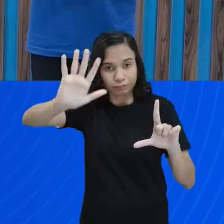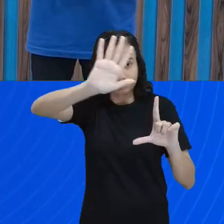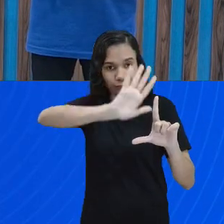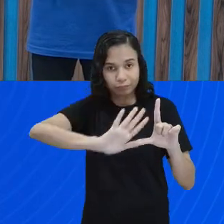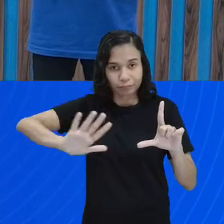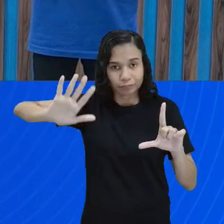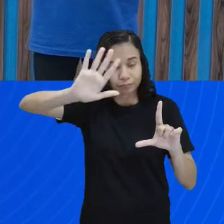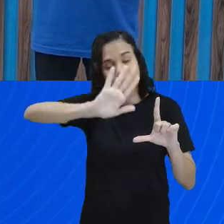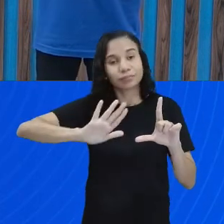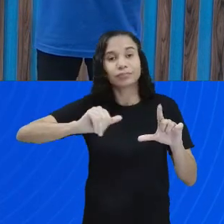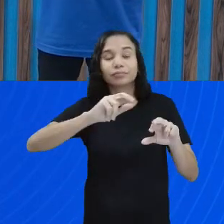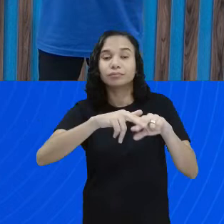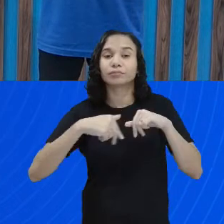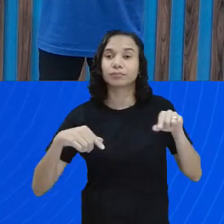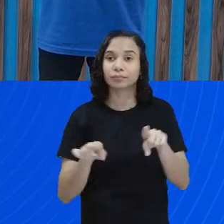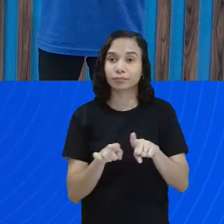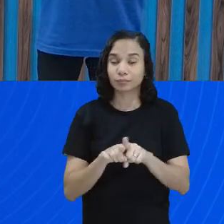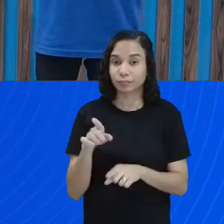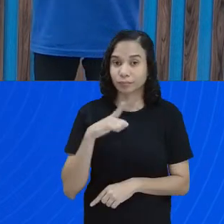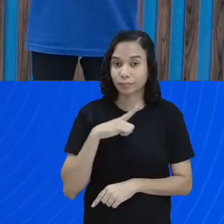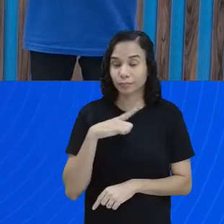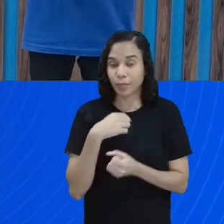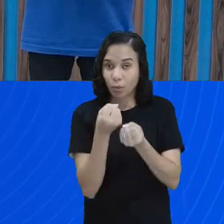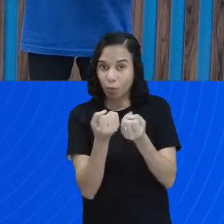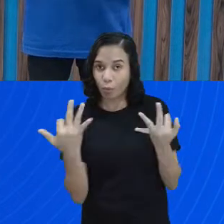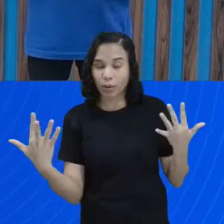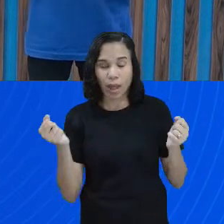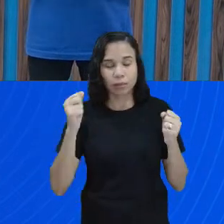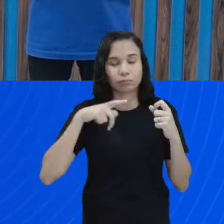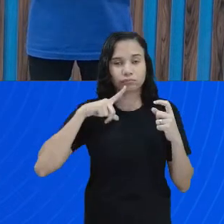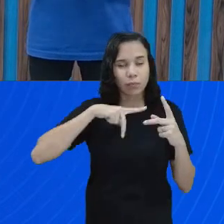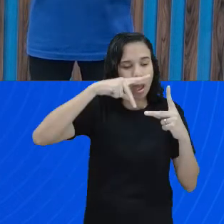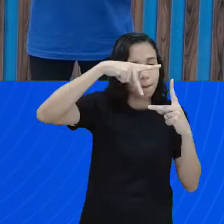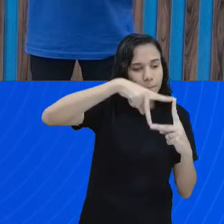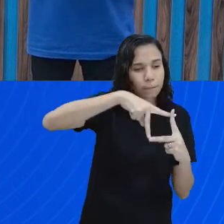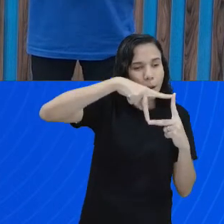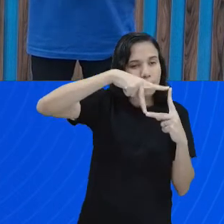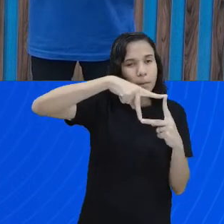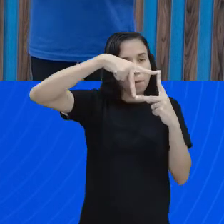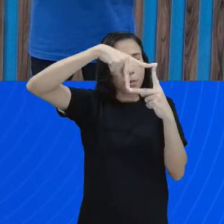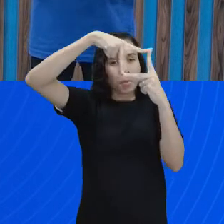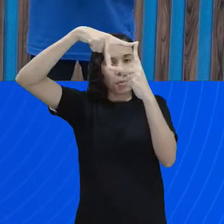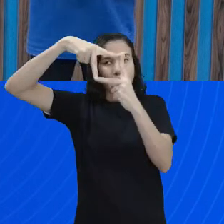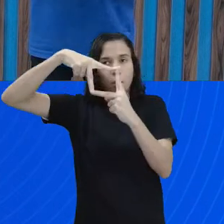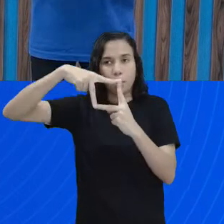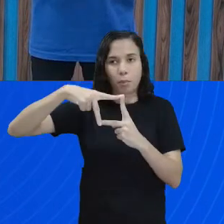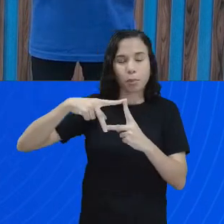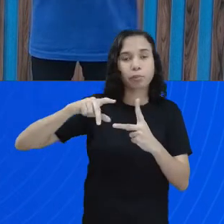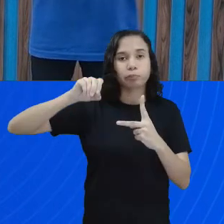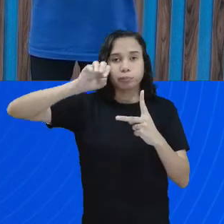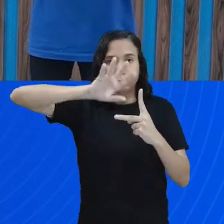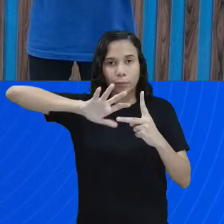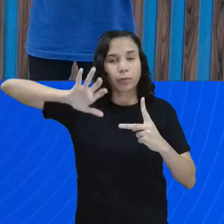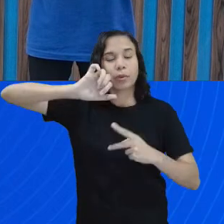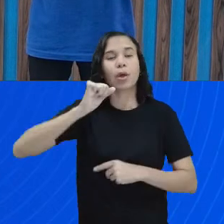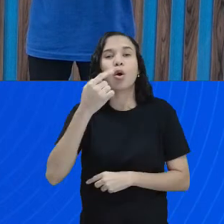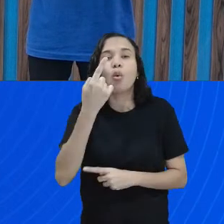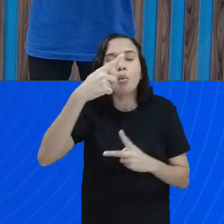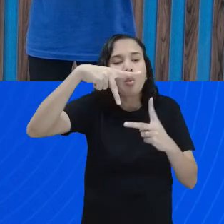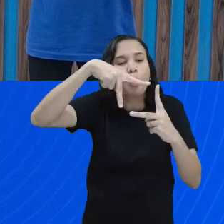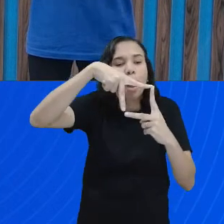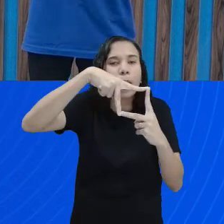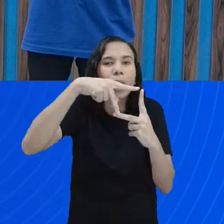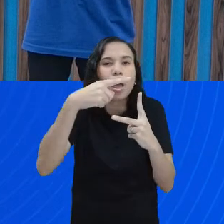si, tá bom? Eu tenho aí a quantidade de quadradinhos que vai ter o espaço em si, que vai ser a área ocupada. Se eu tenho um quadradinho que é